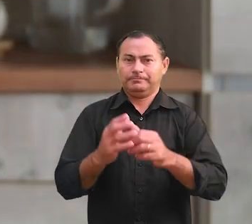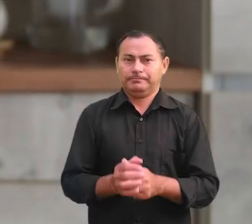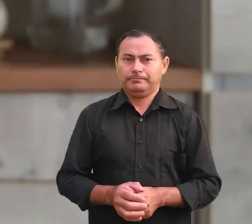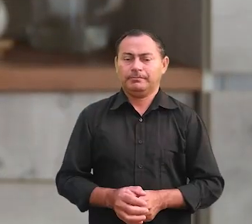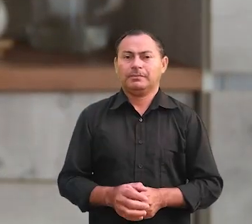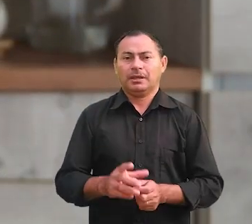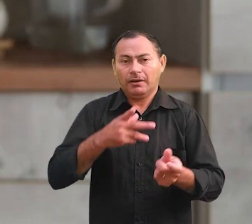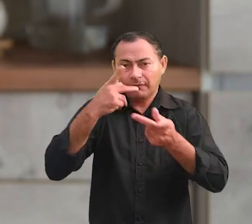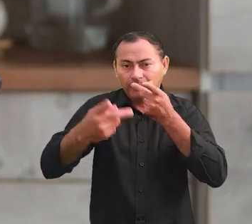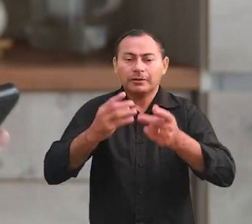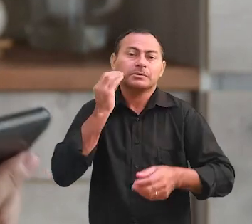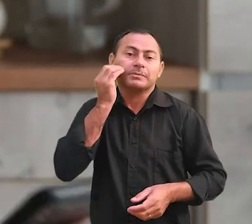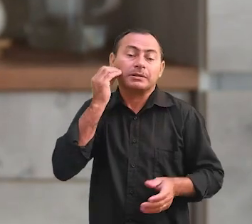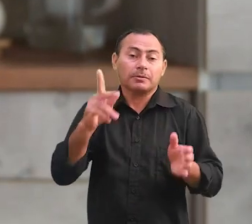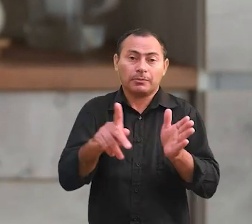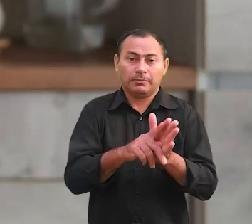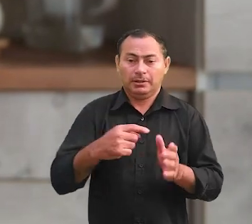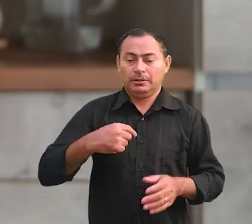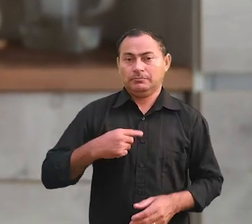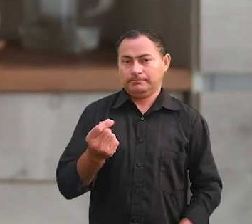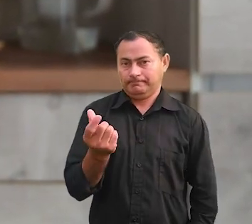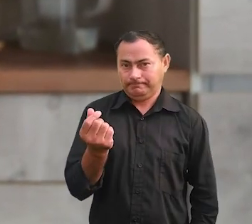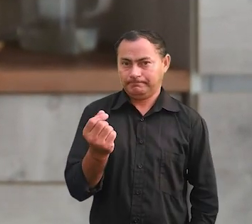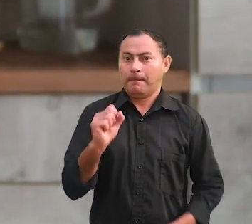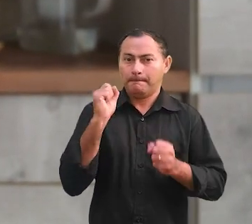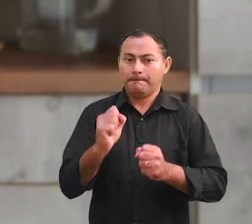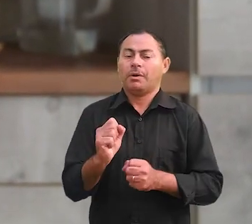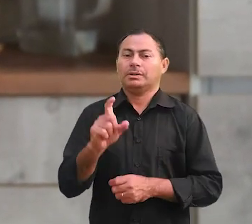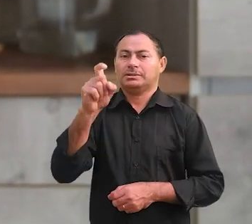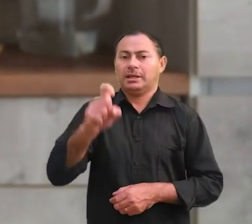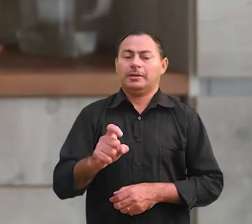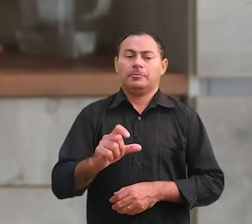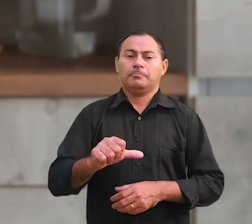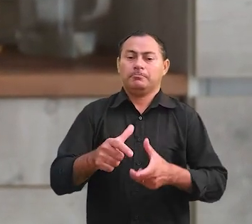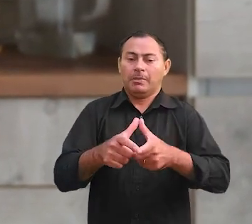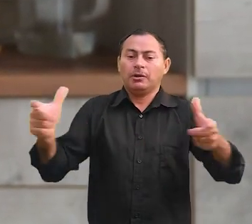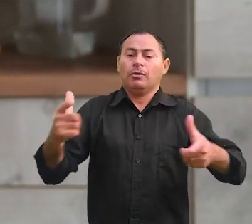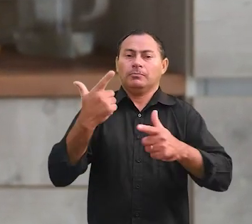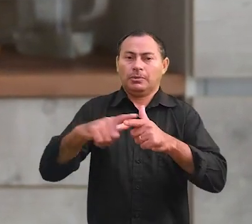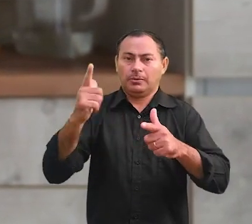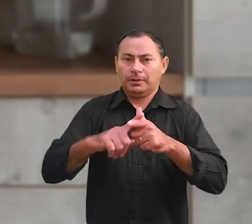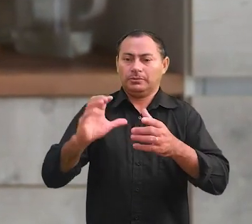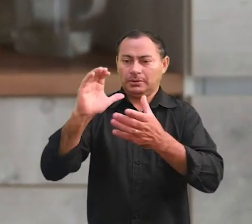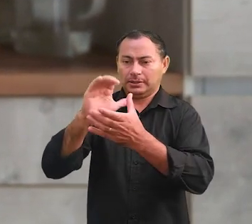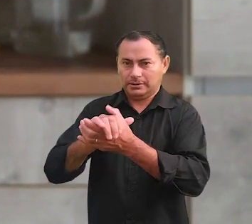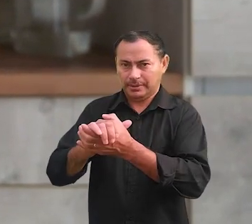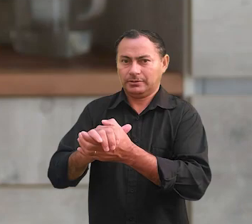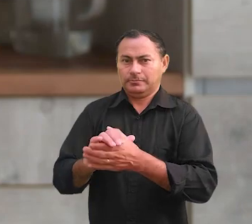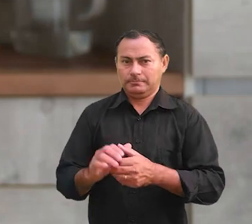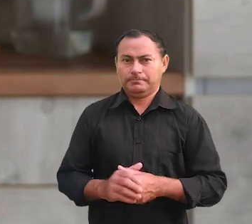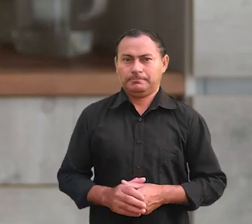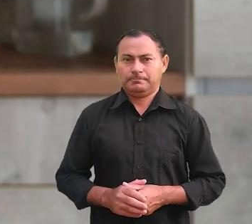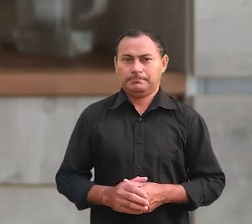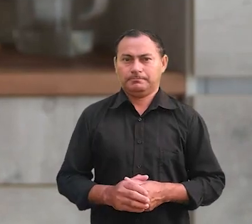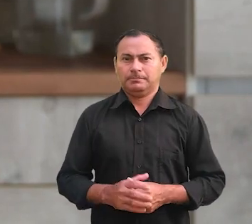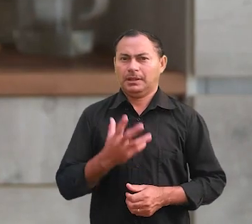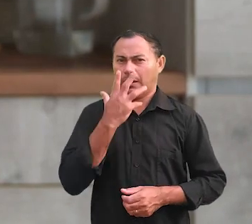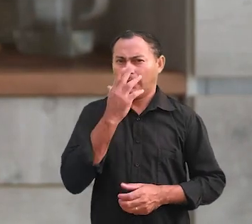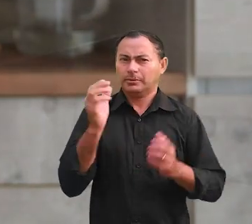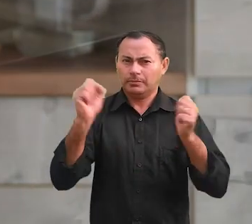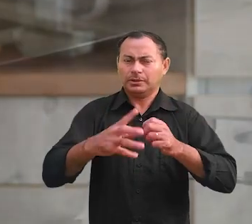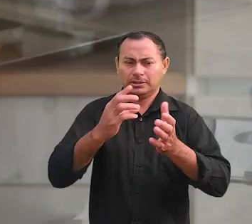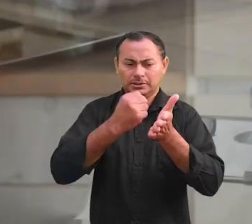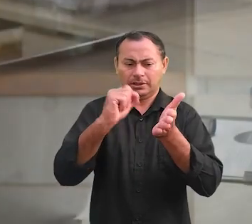valores digo por experiência própria que o dinheiro pode vir a ser um dos maiores problemas no casamento